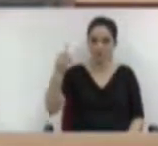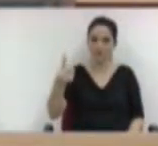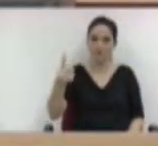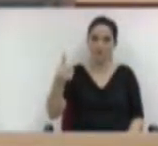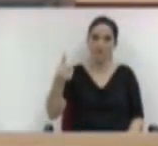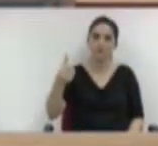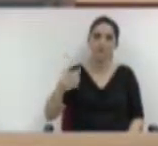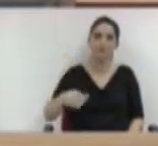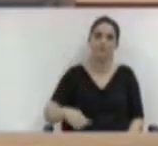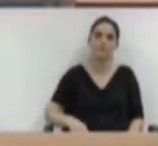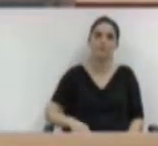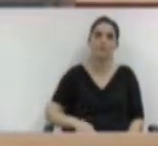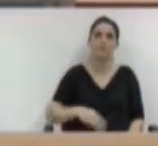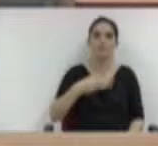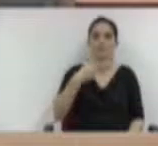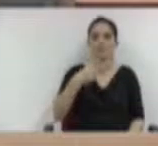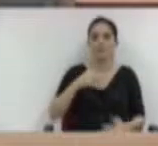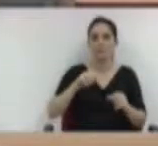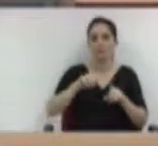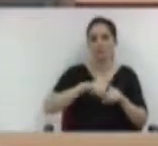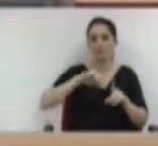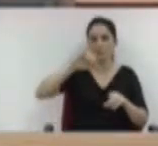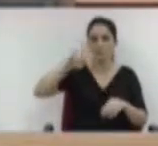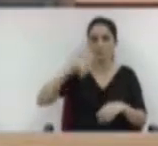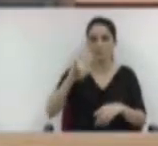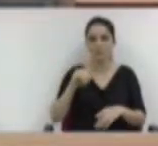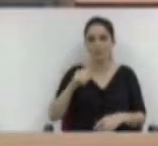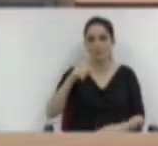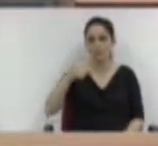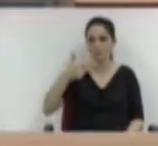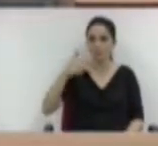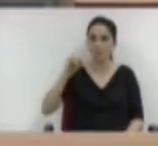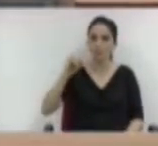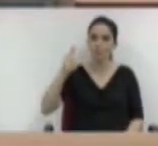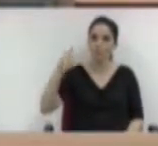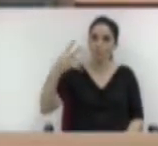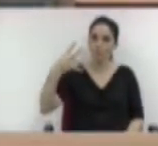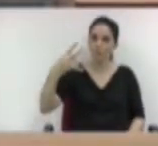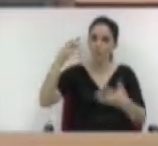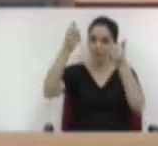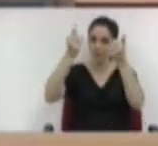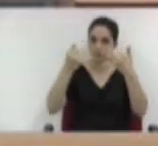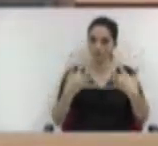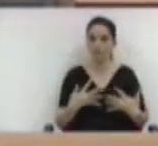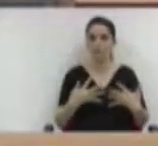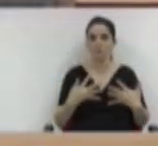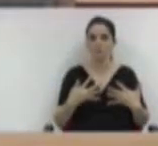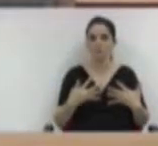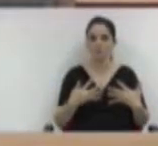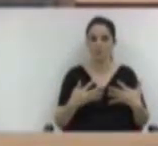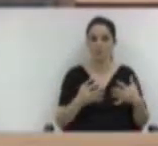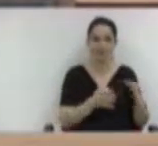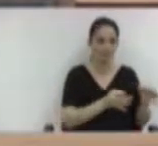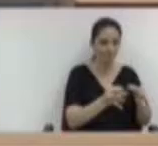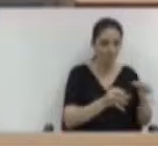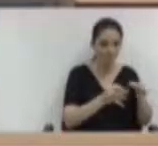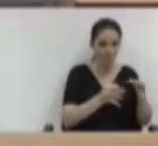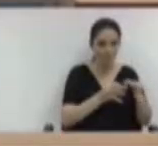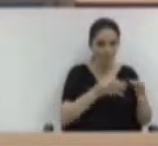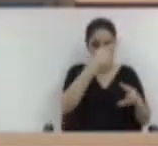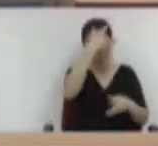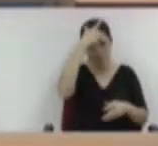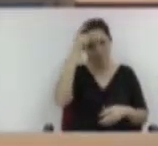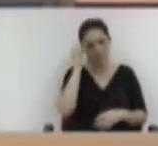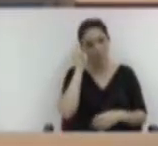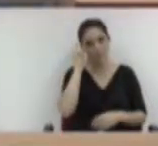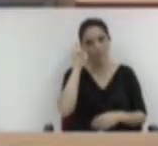686, de 3 de janeiro de 2014, que dispõe sobre a estrutura administrativa da Prefeitura Municipal